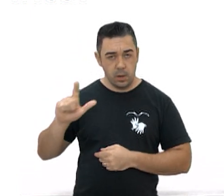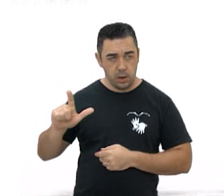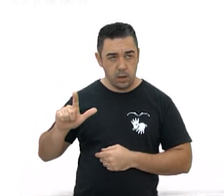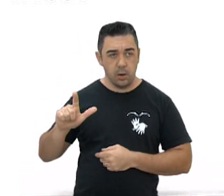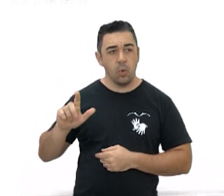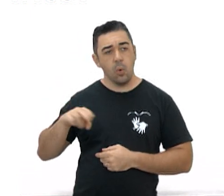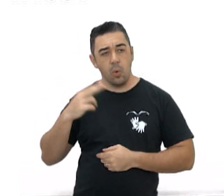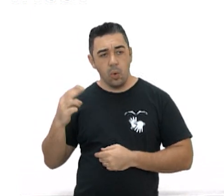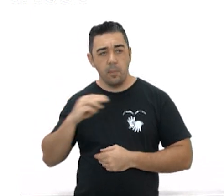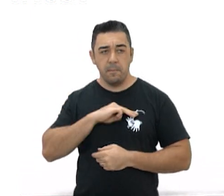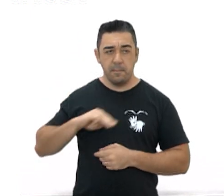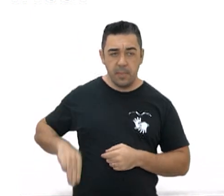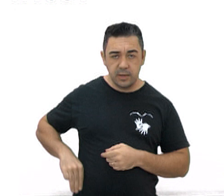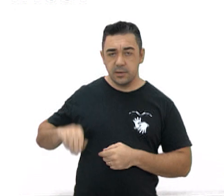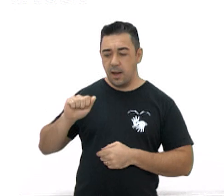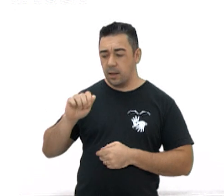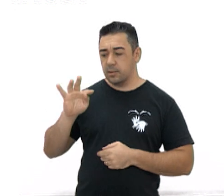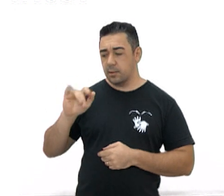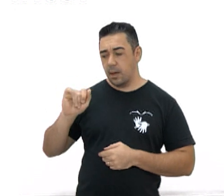Mestre Taide.